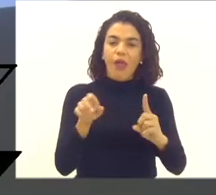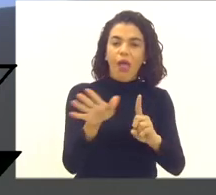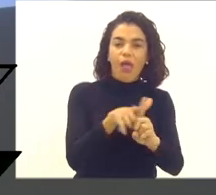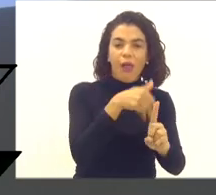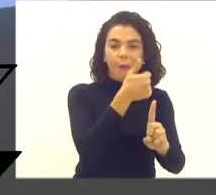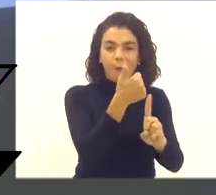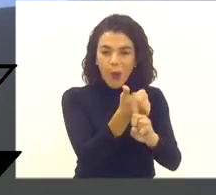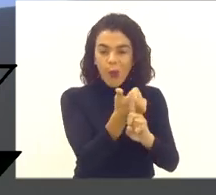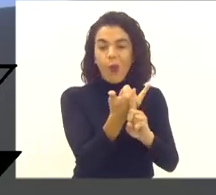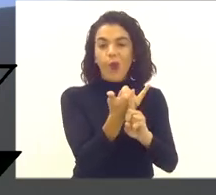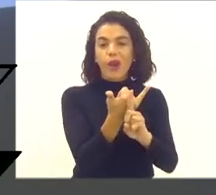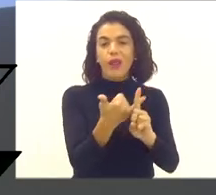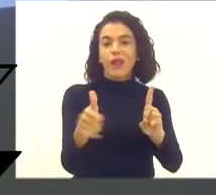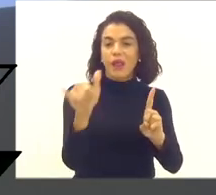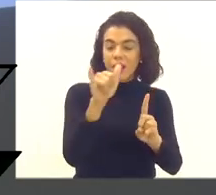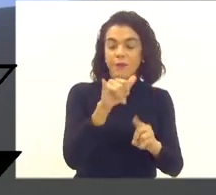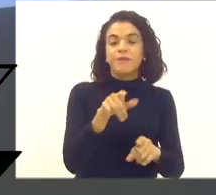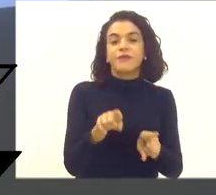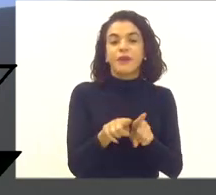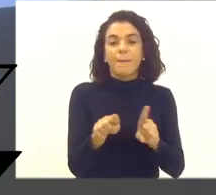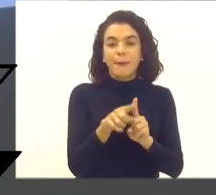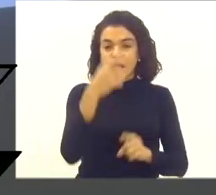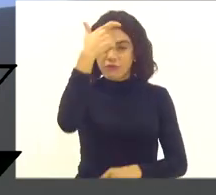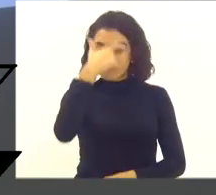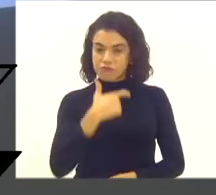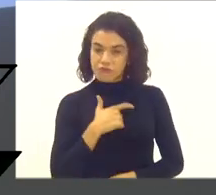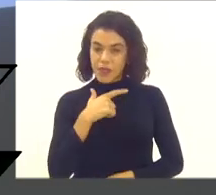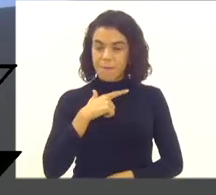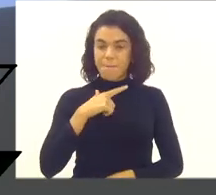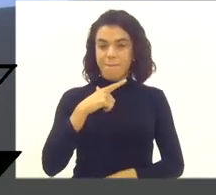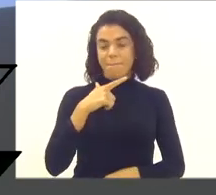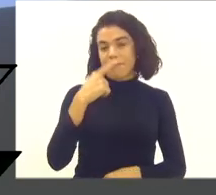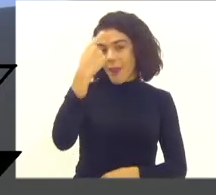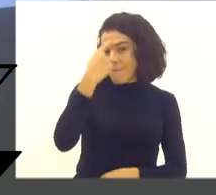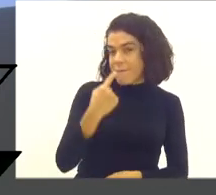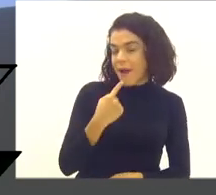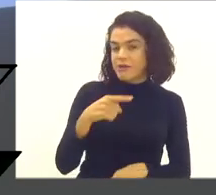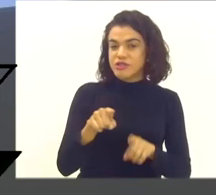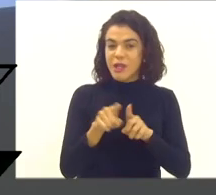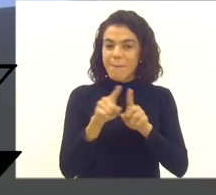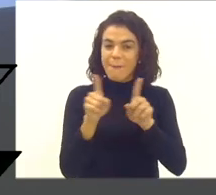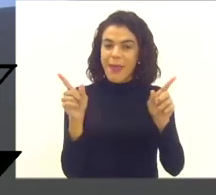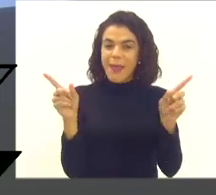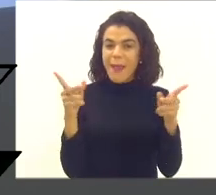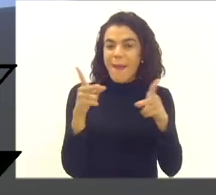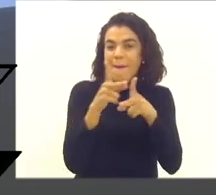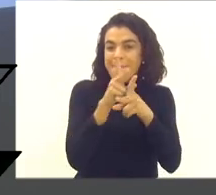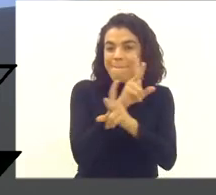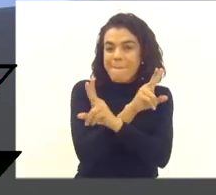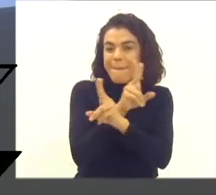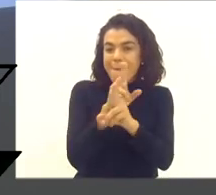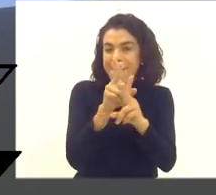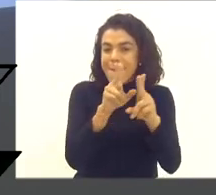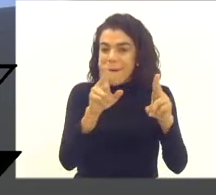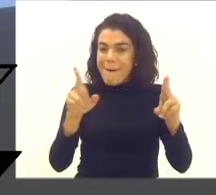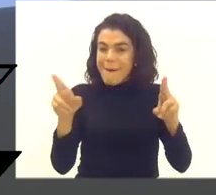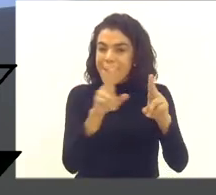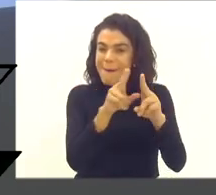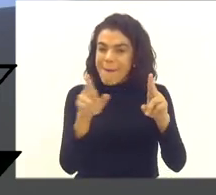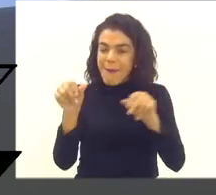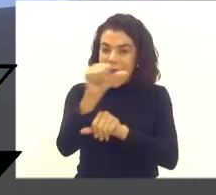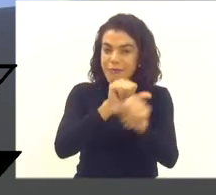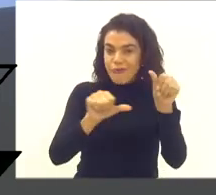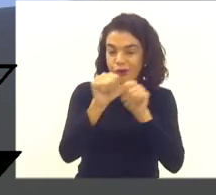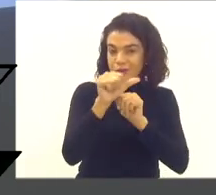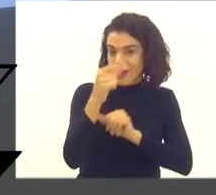a exploração sexual estereotipada da sua imagem é edição de imagens e vídeos também são ofensas